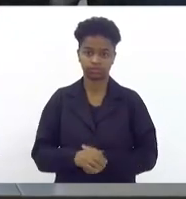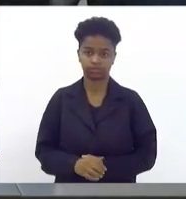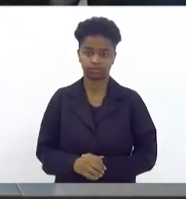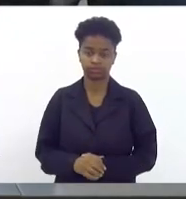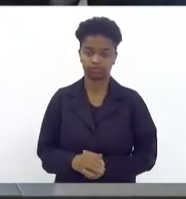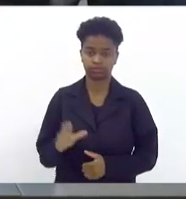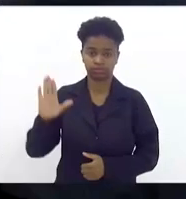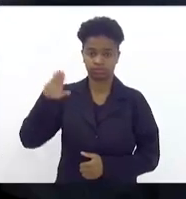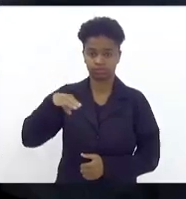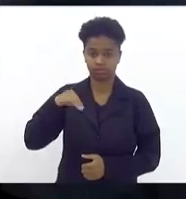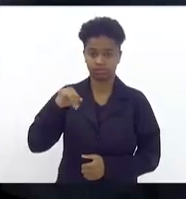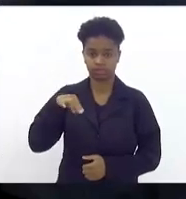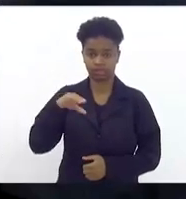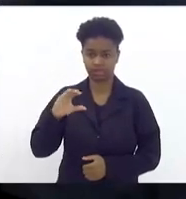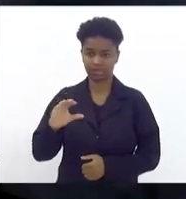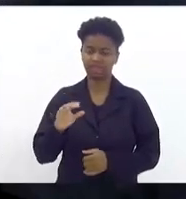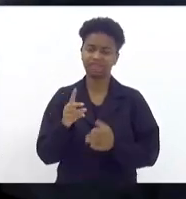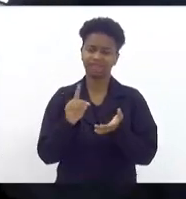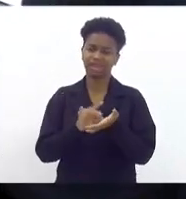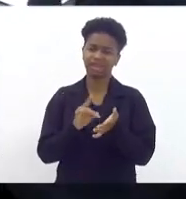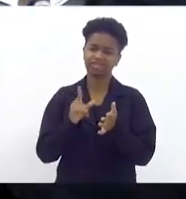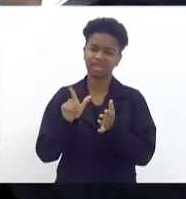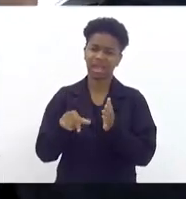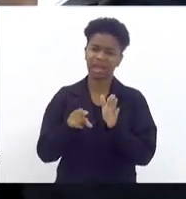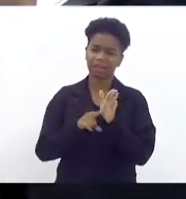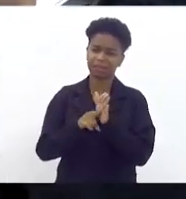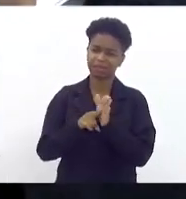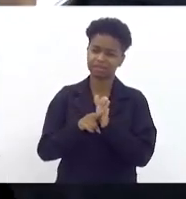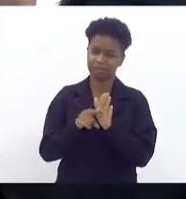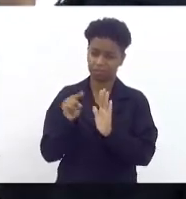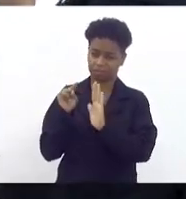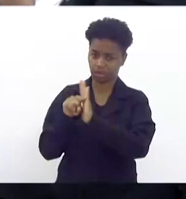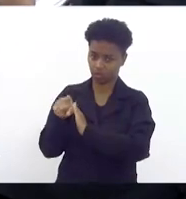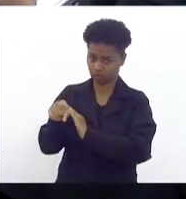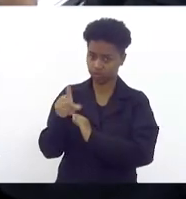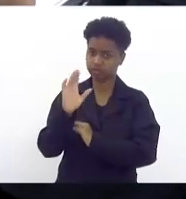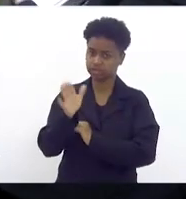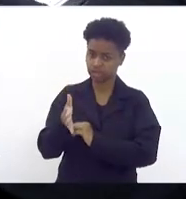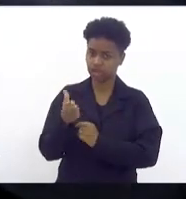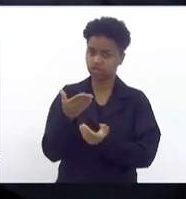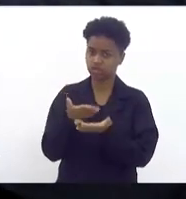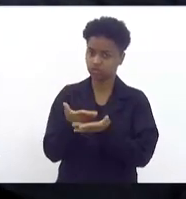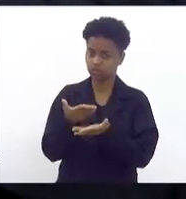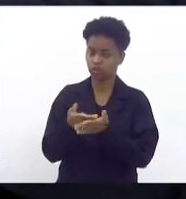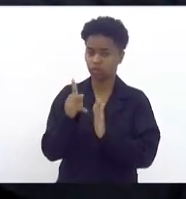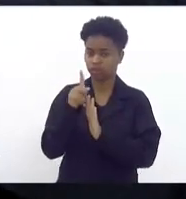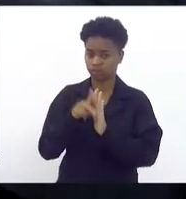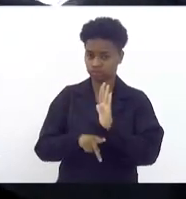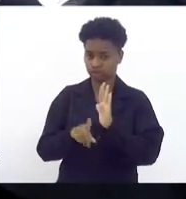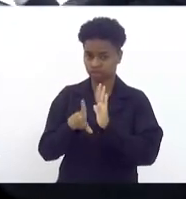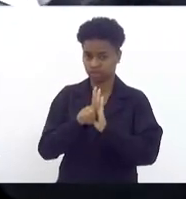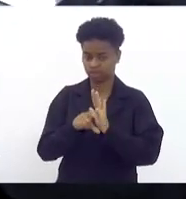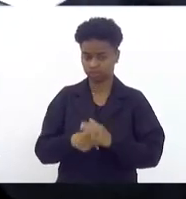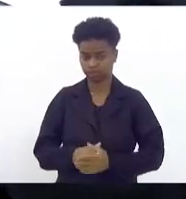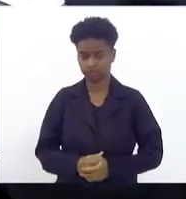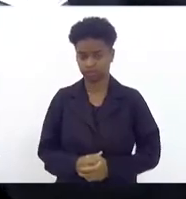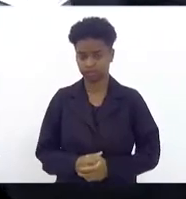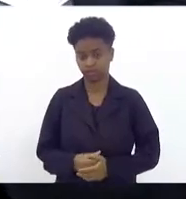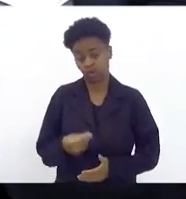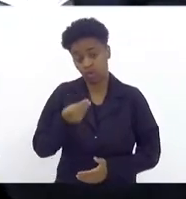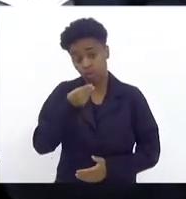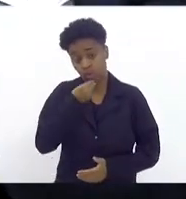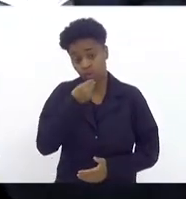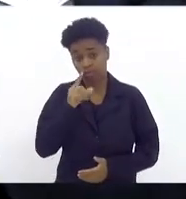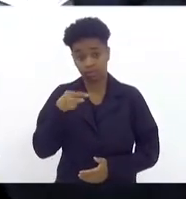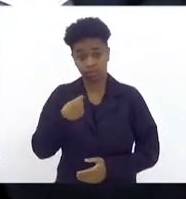Para discutir, deputado Mink. Uma consulta, a Vossa Excelência é quem mais tem estudado esse projeto. É claro que aqui a gente